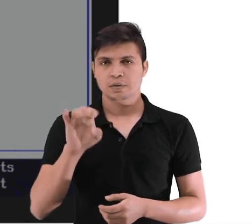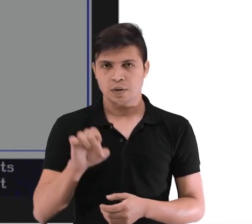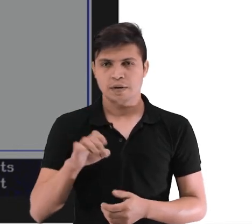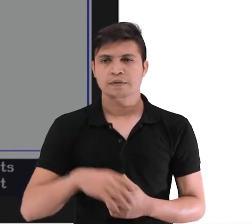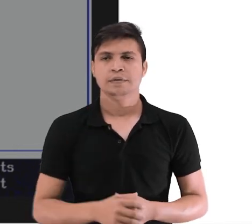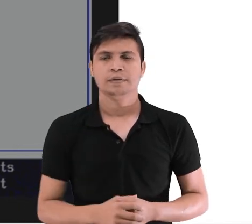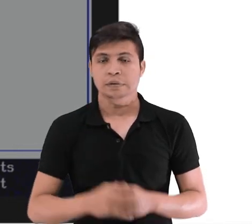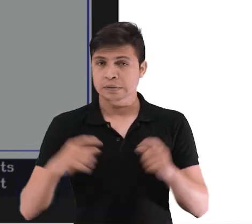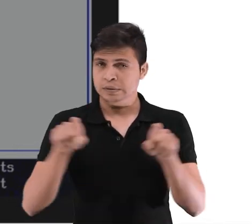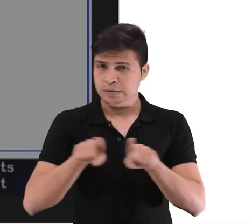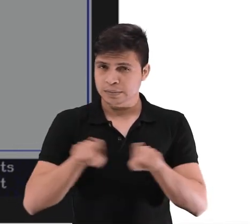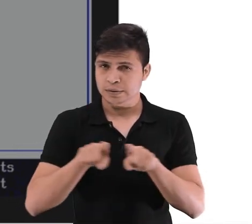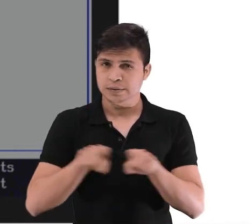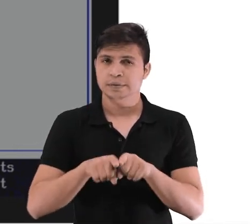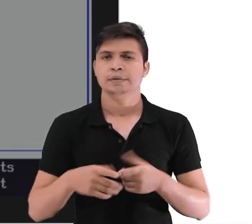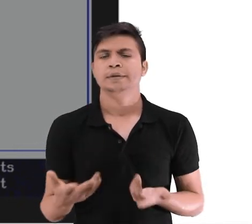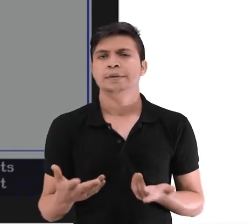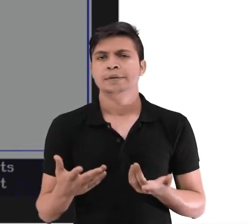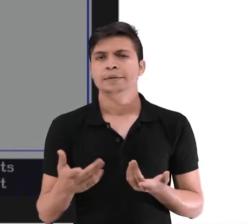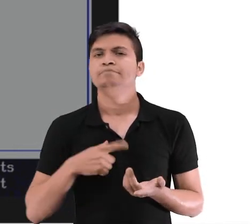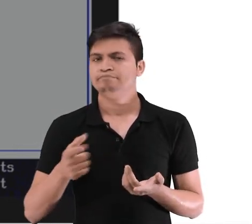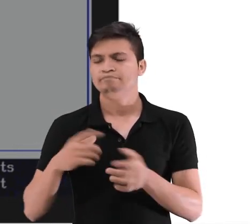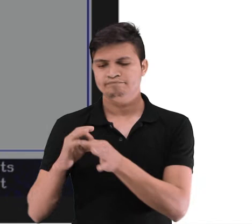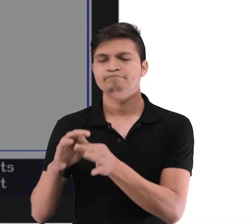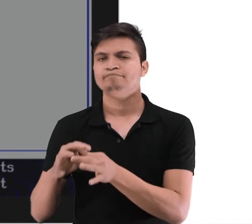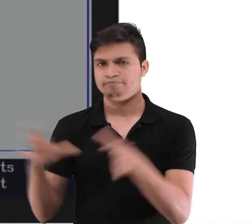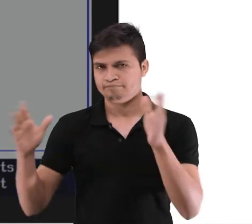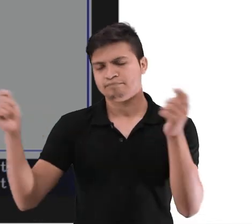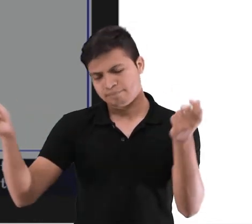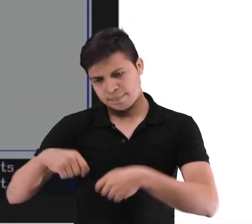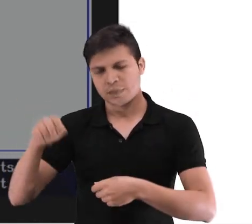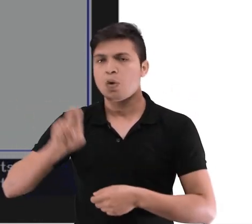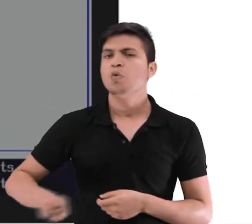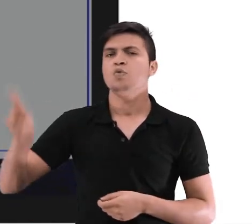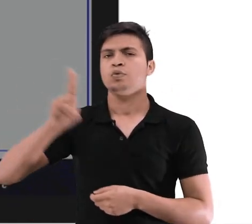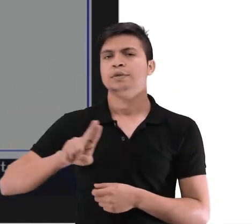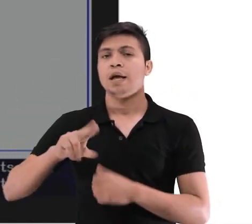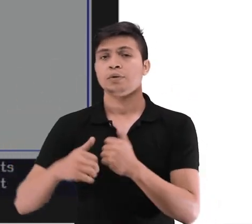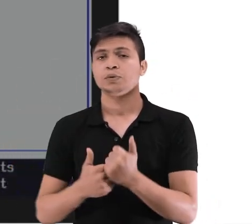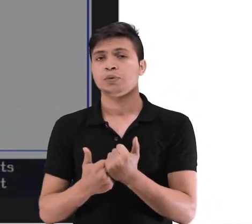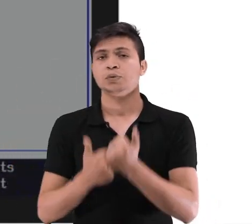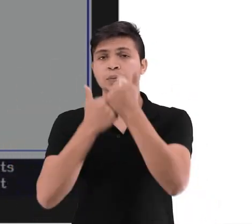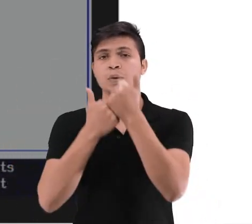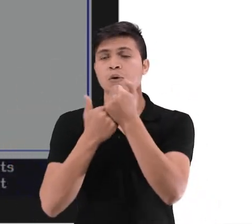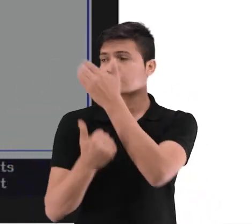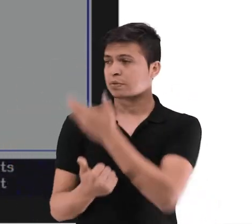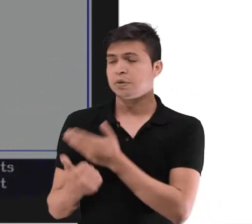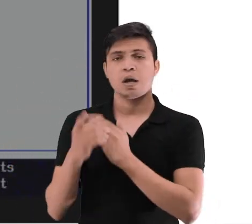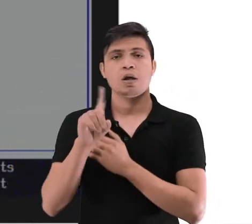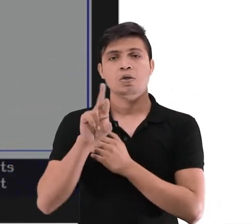Também as opções estão todas habilitadas para deixar o suporte dessa parte dos drive habilitado.